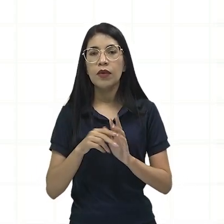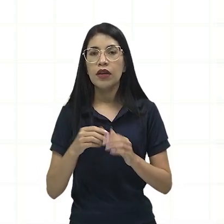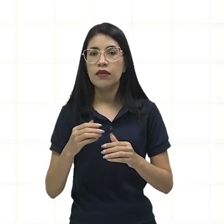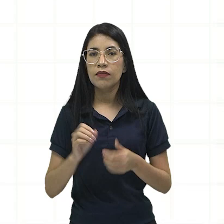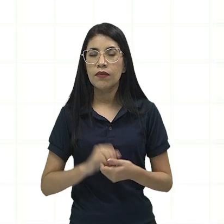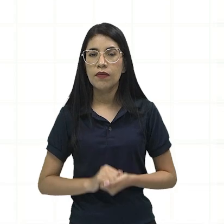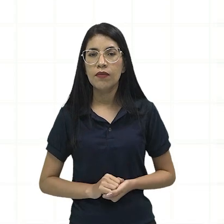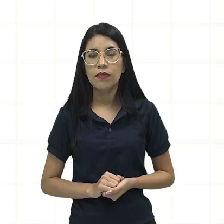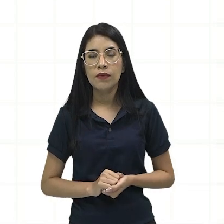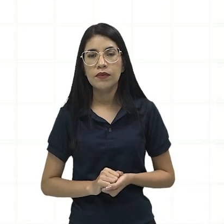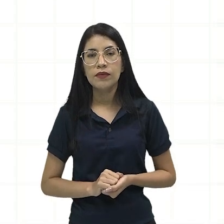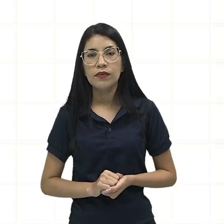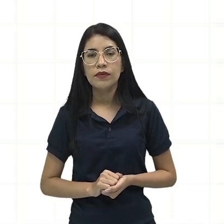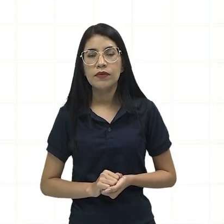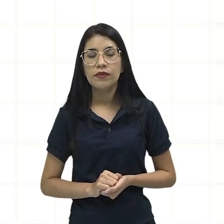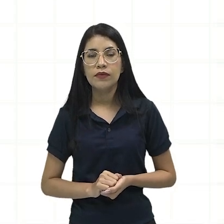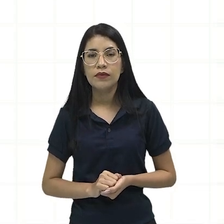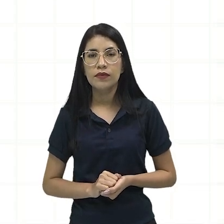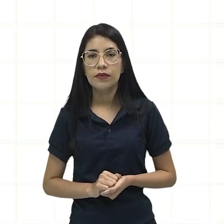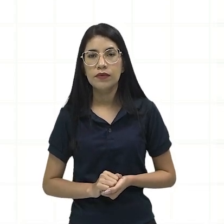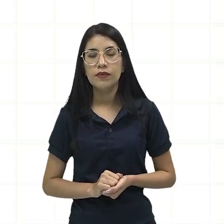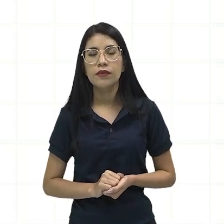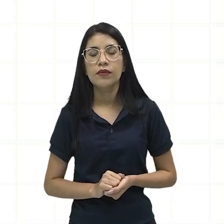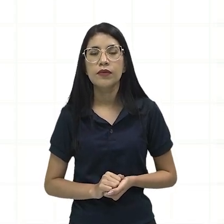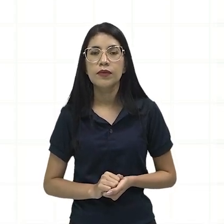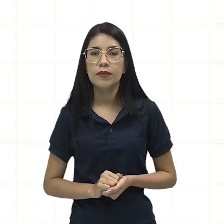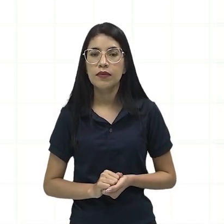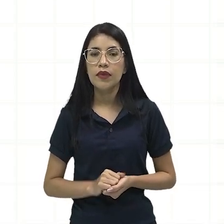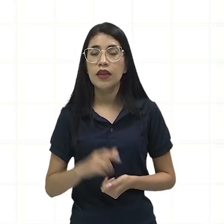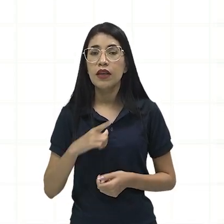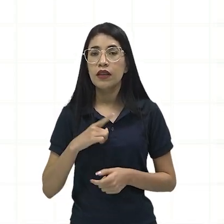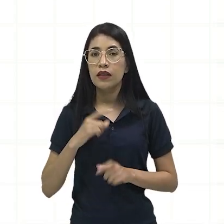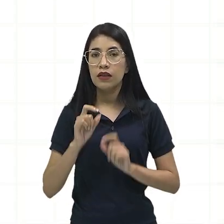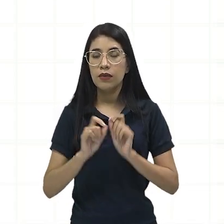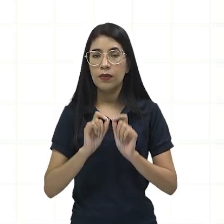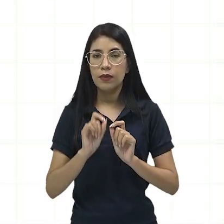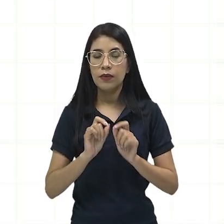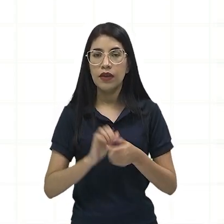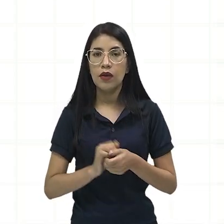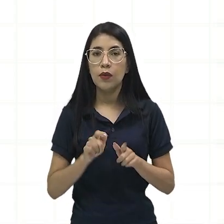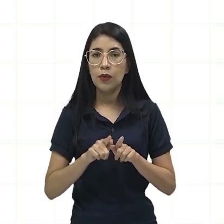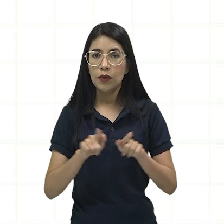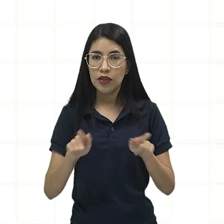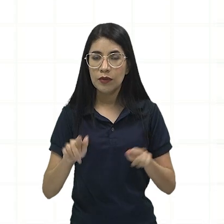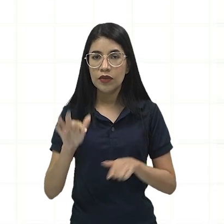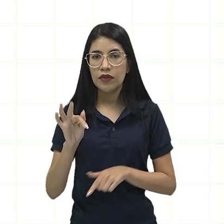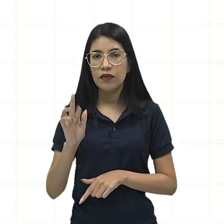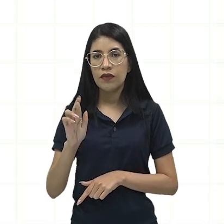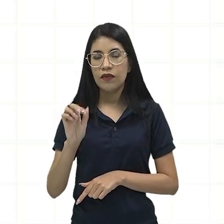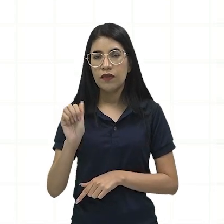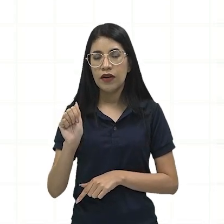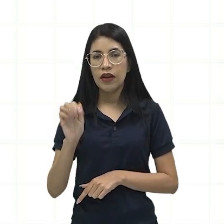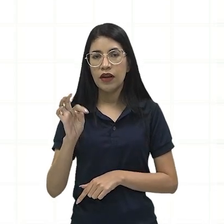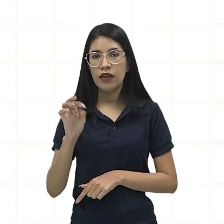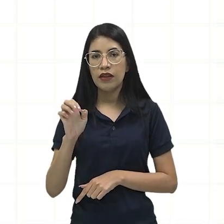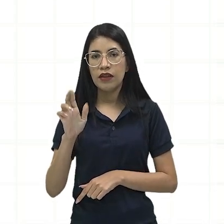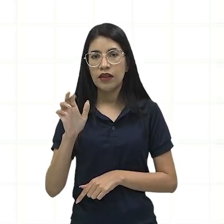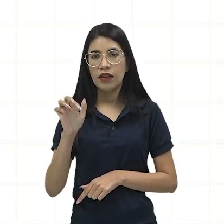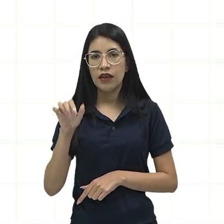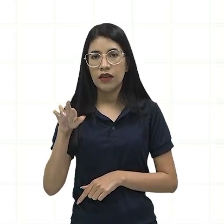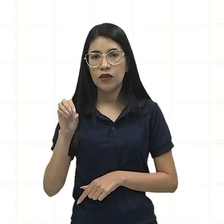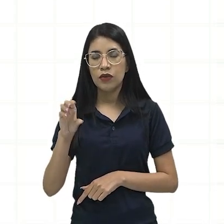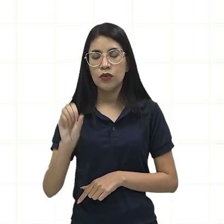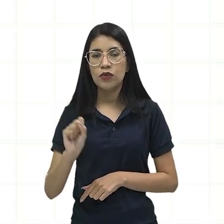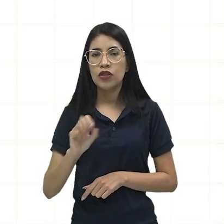de meiose, ou gametogênese. Então, nós temos aí os gêmeos fraternos, né? Que eles não